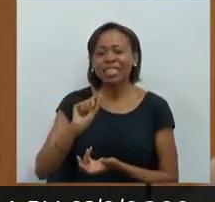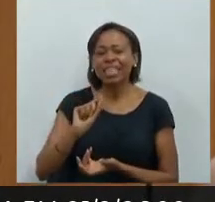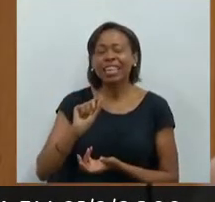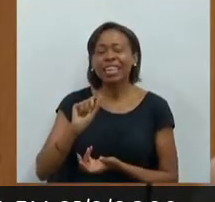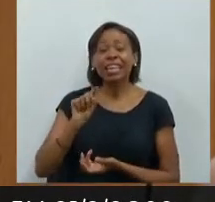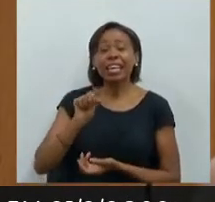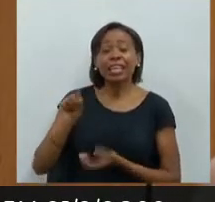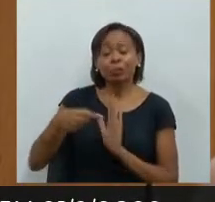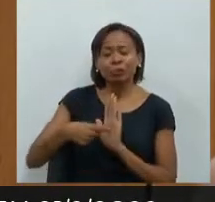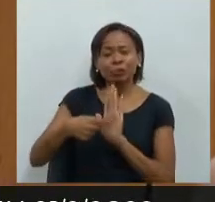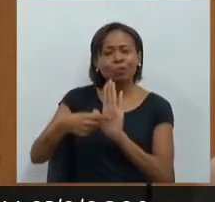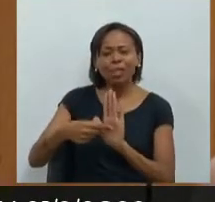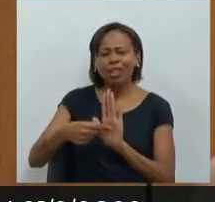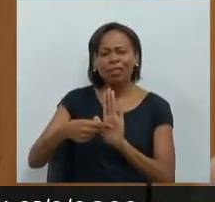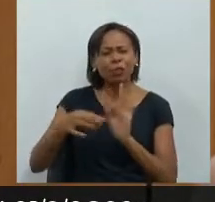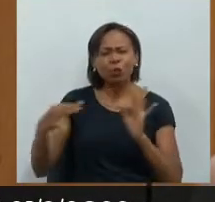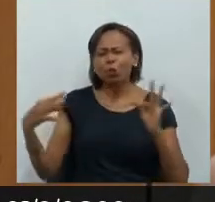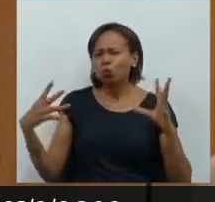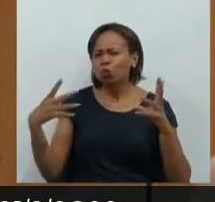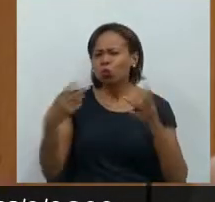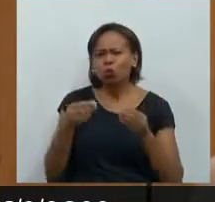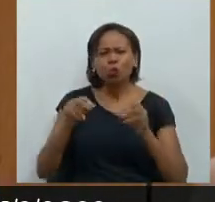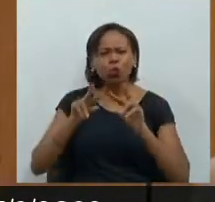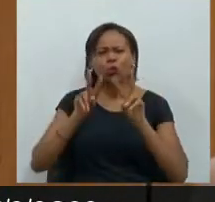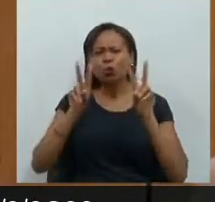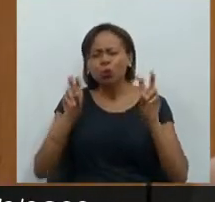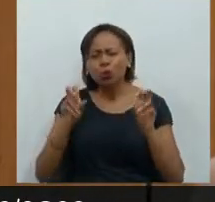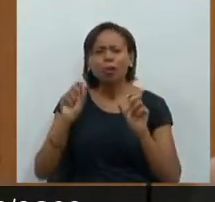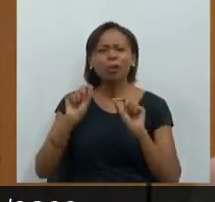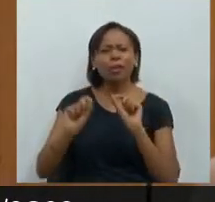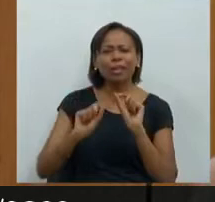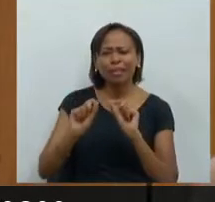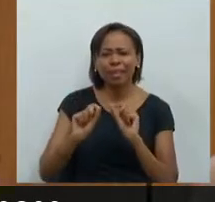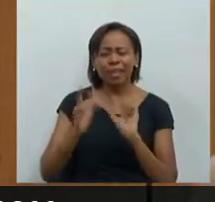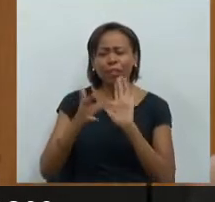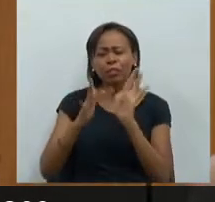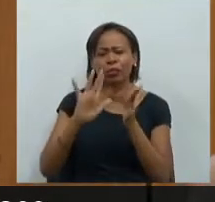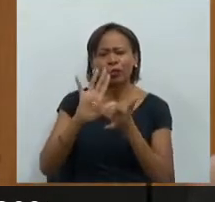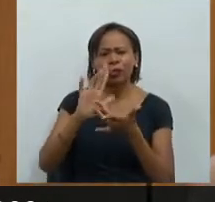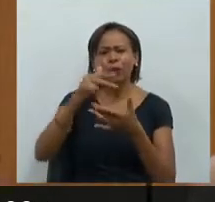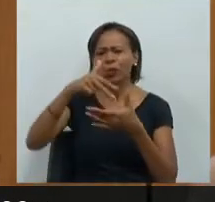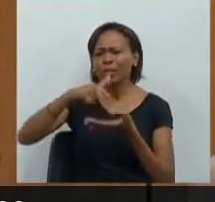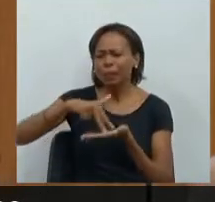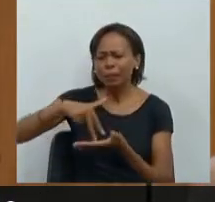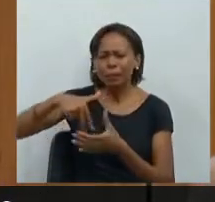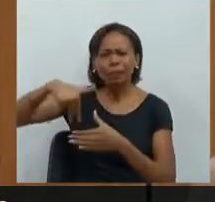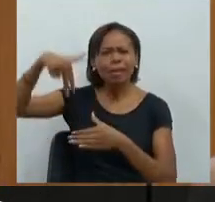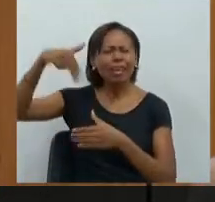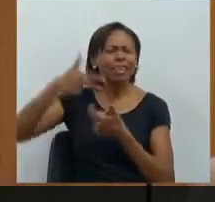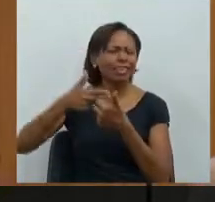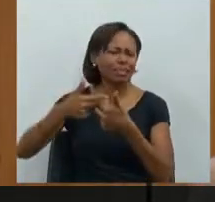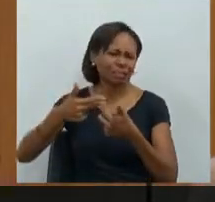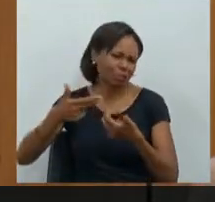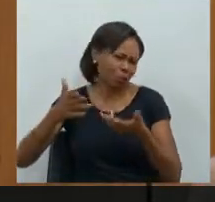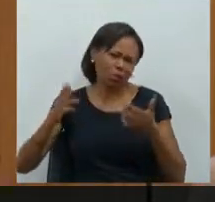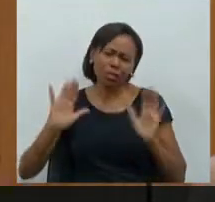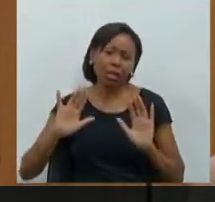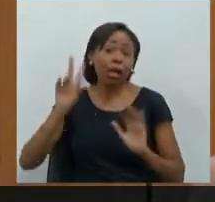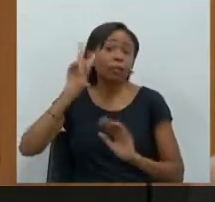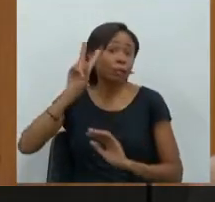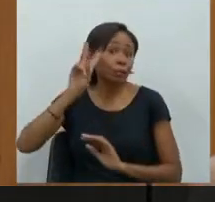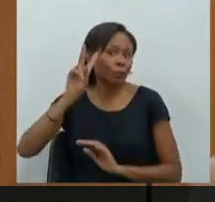toda a questão da Páscoa, do renascimento de Jesus. Né? Então, tivemos contação de